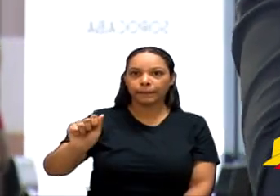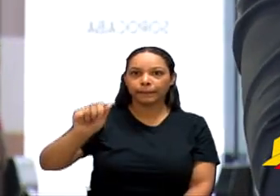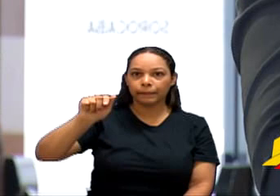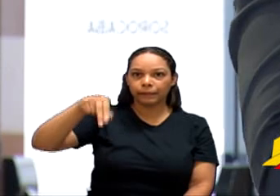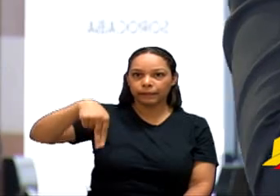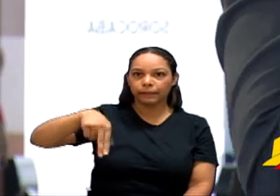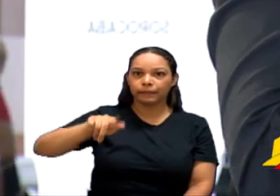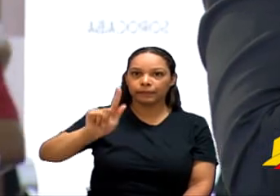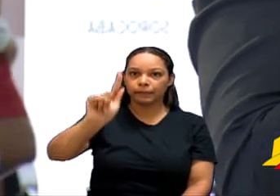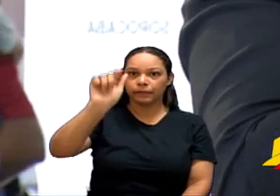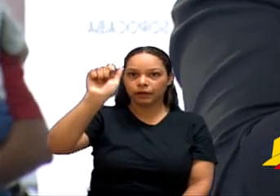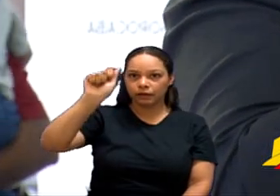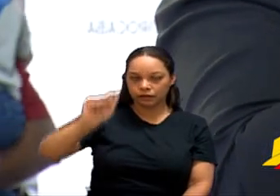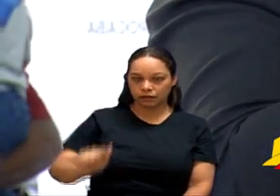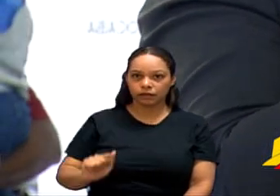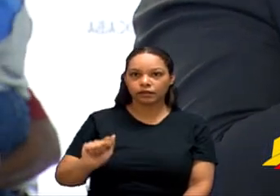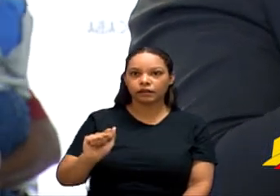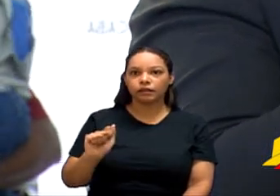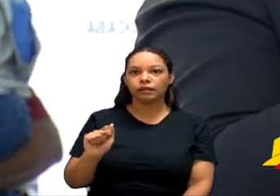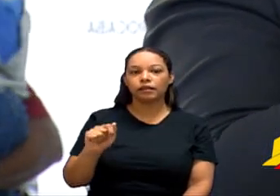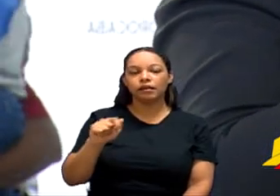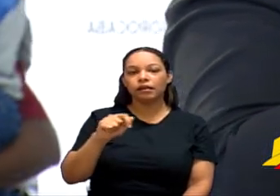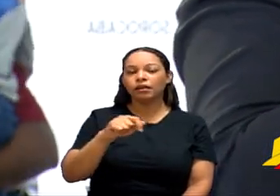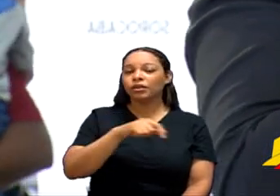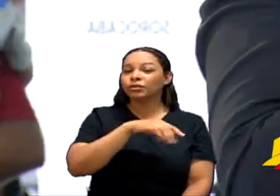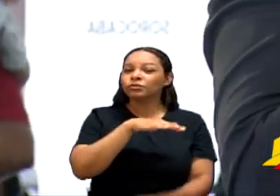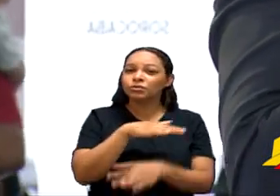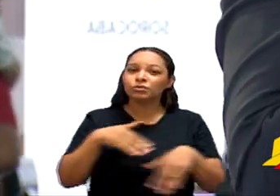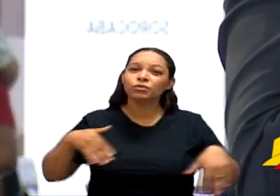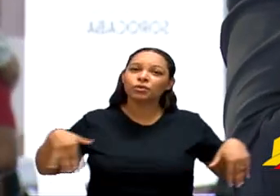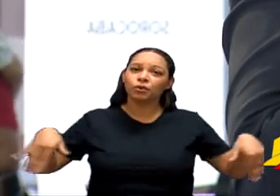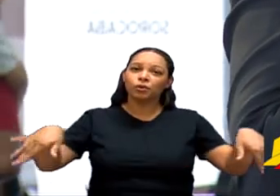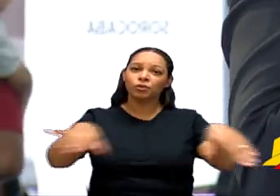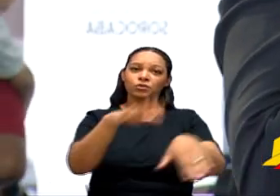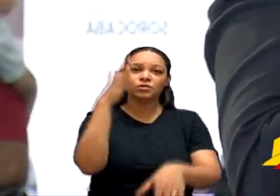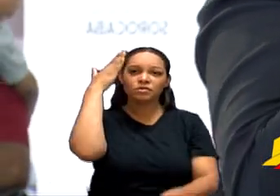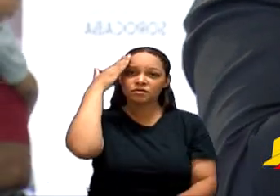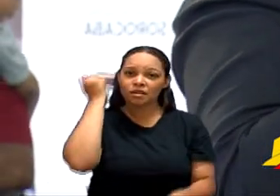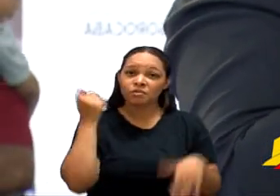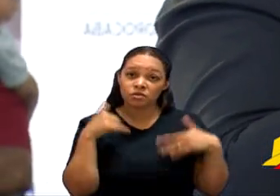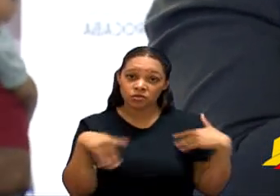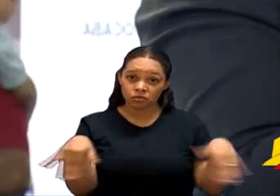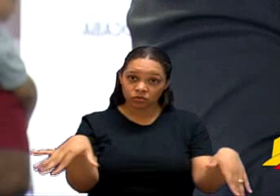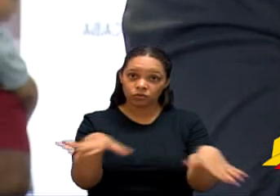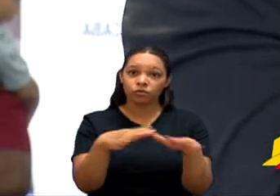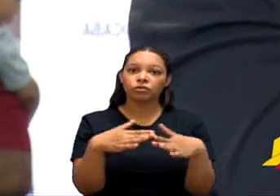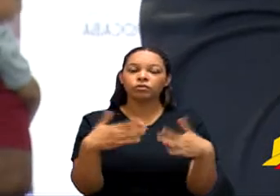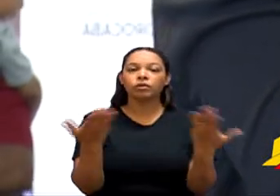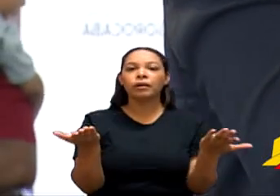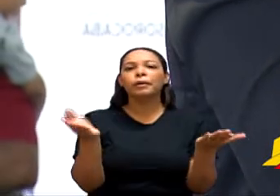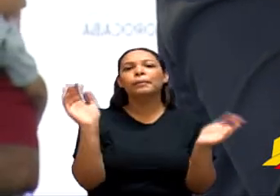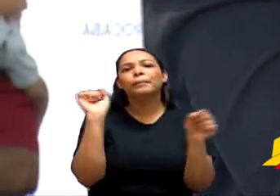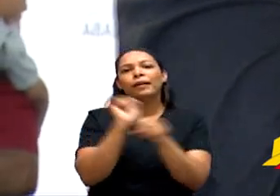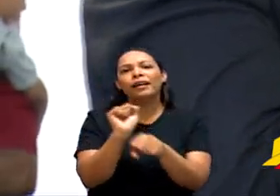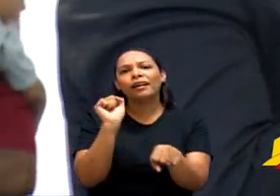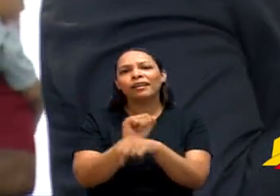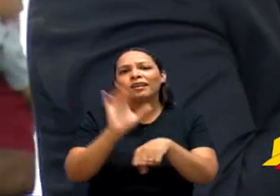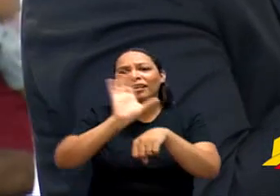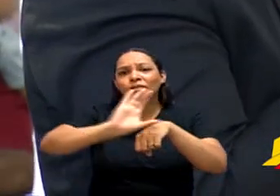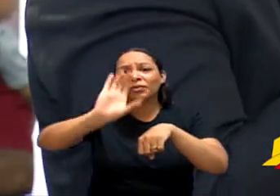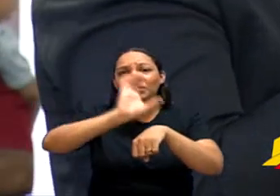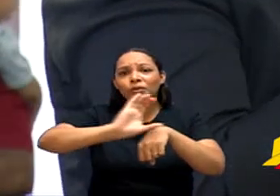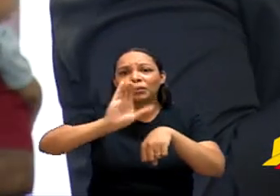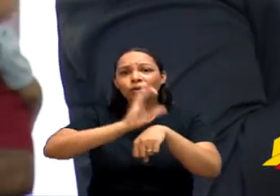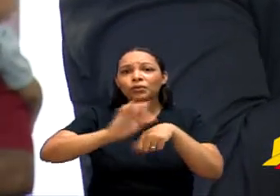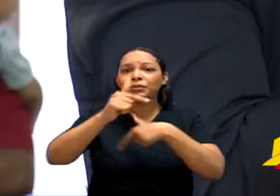vai ser atendido. Todos o sabe tudo, presidente. Está parado lá para pôr curso profissionalizante. Pode ensinar o jovem a